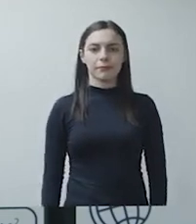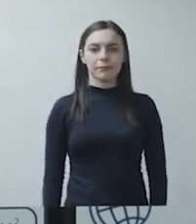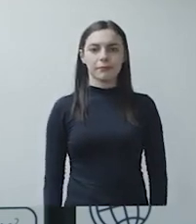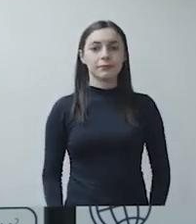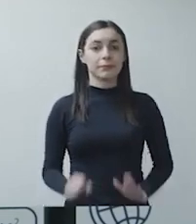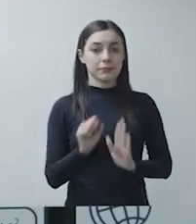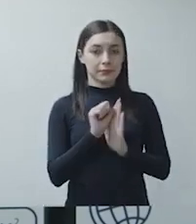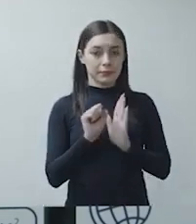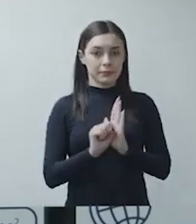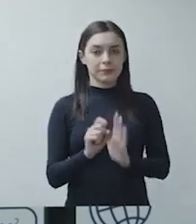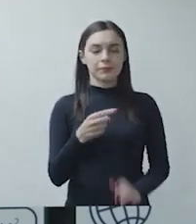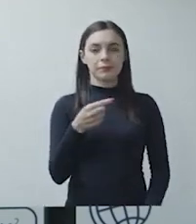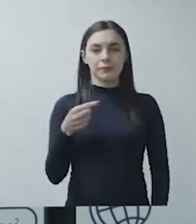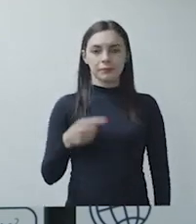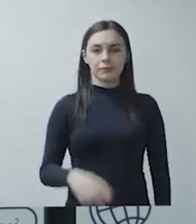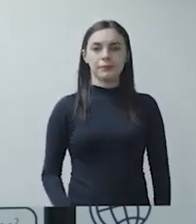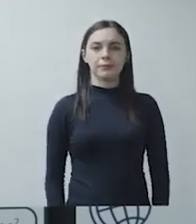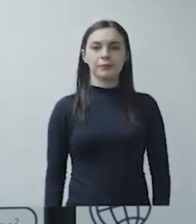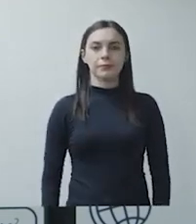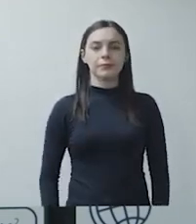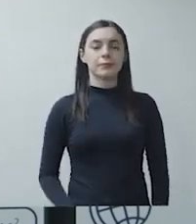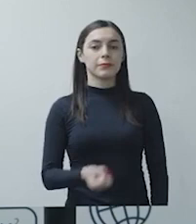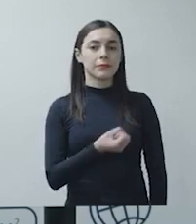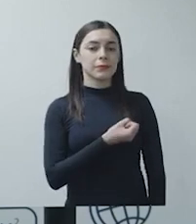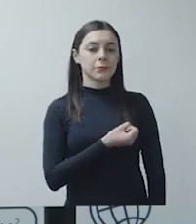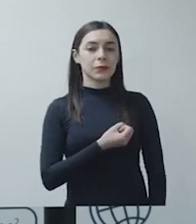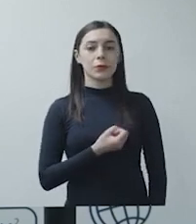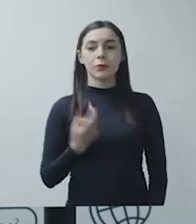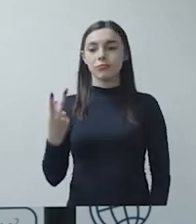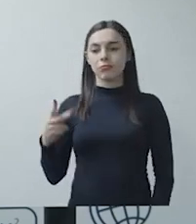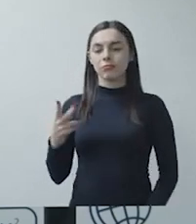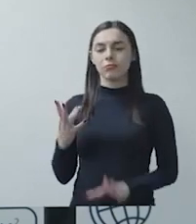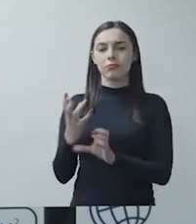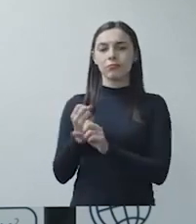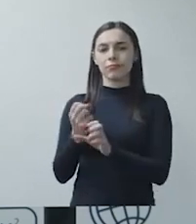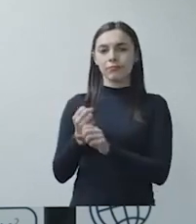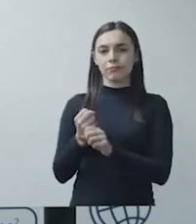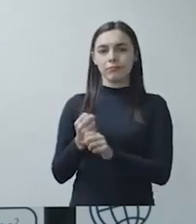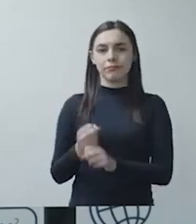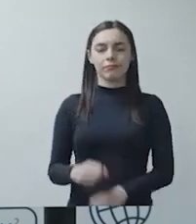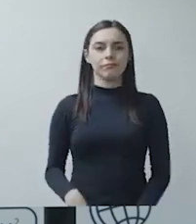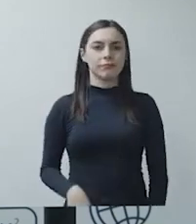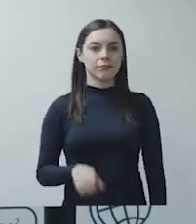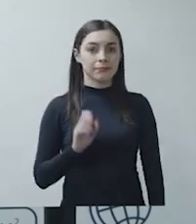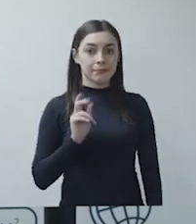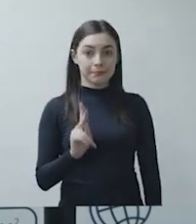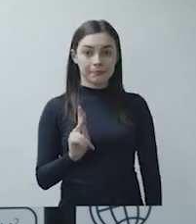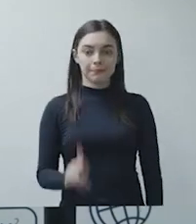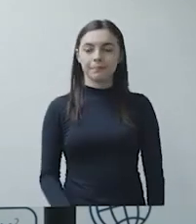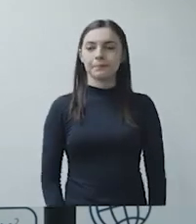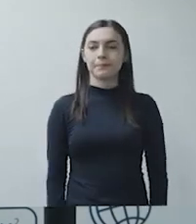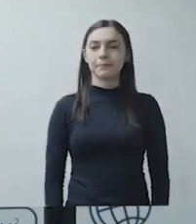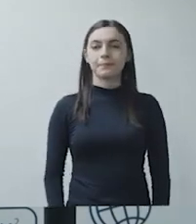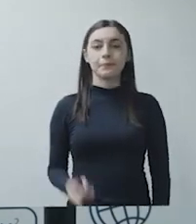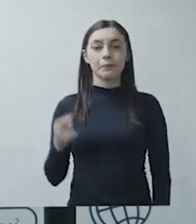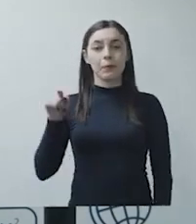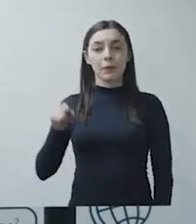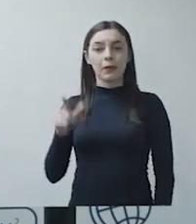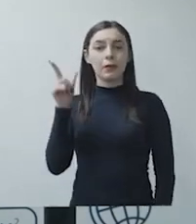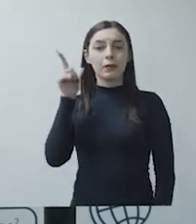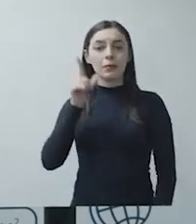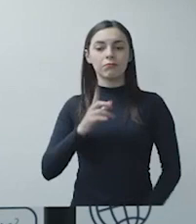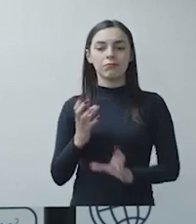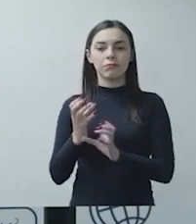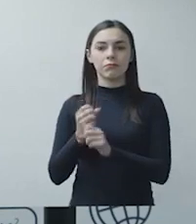Símbolo e o número de pontos do Caio, certo? Então, o Caio fez